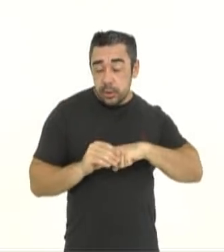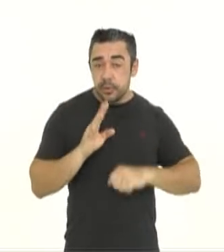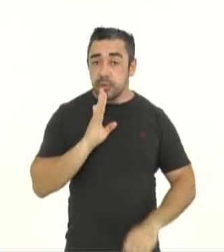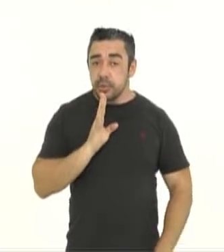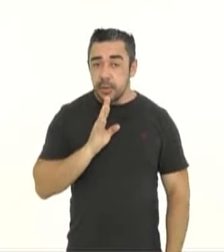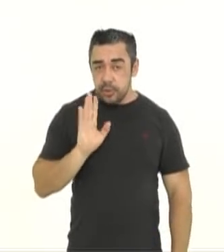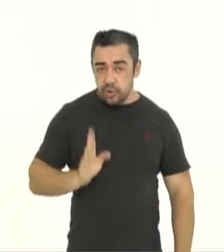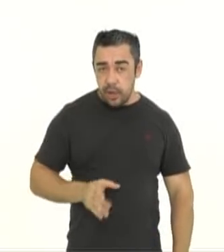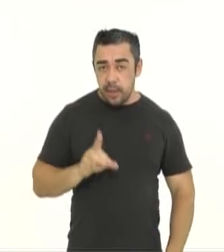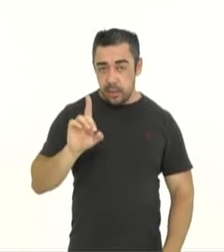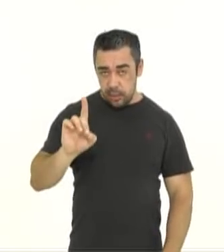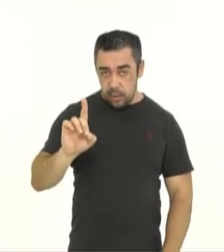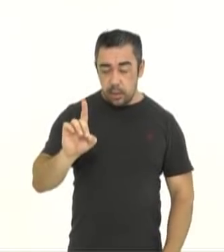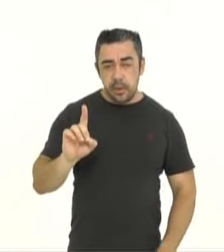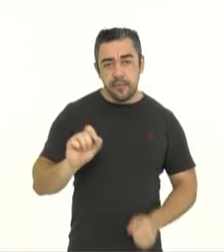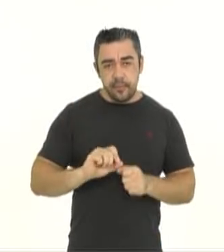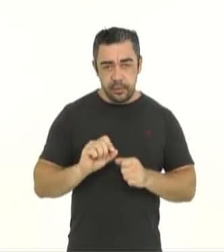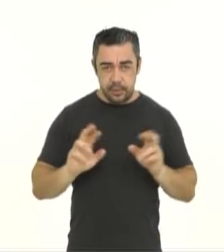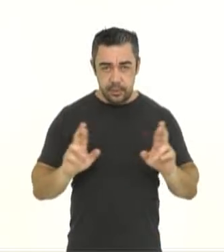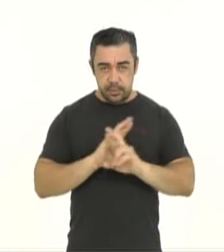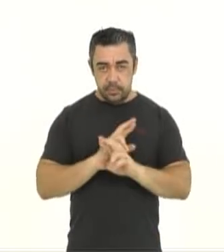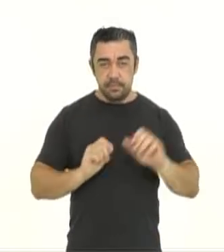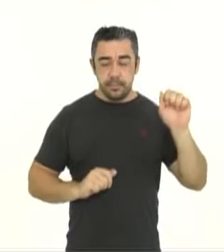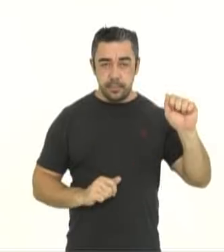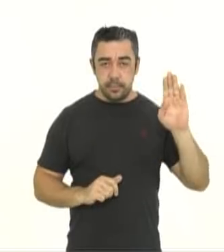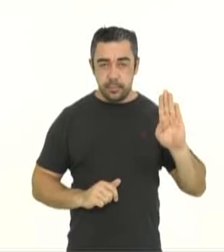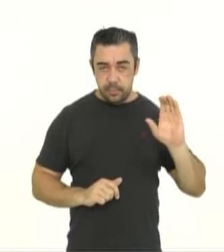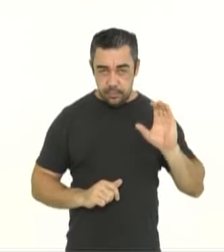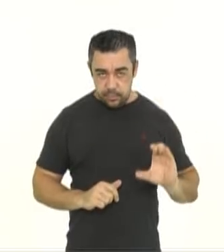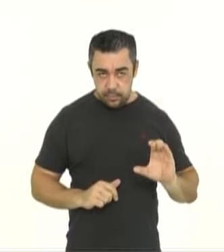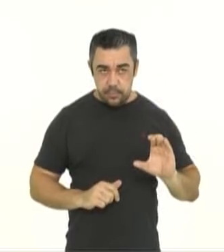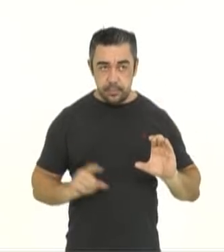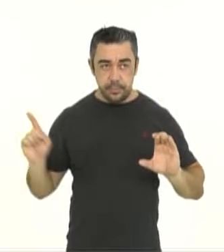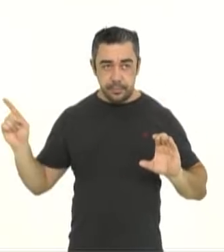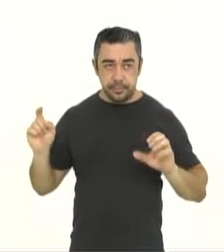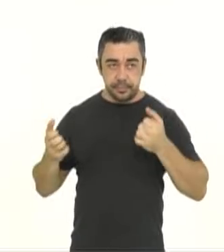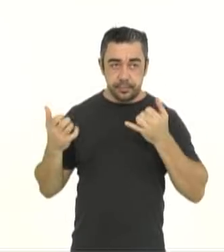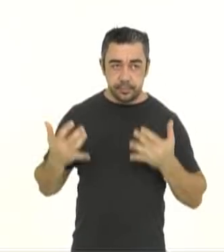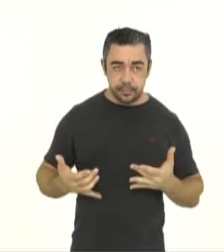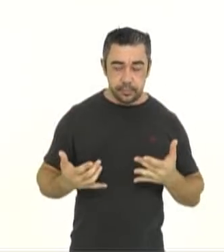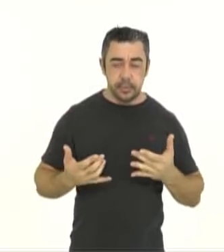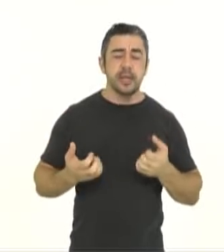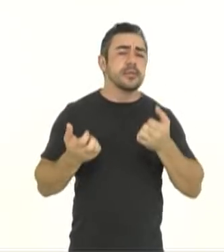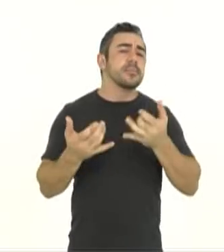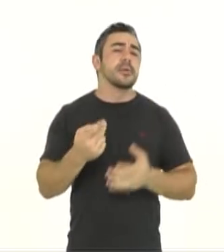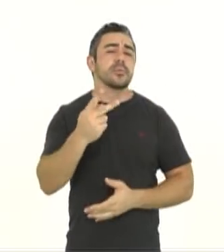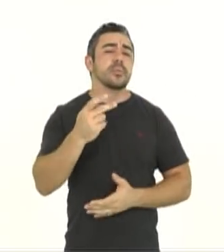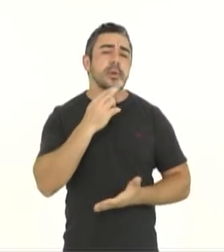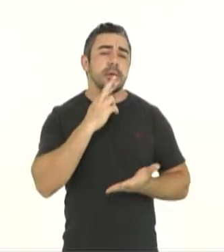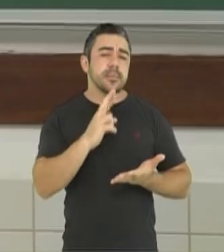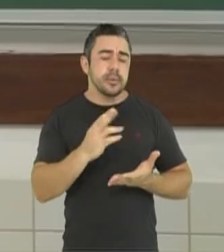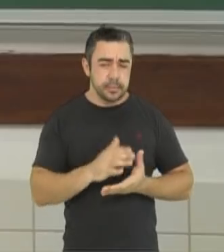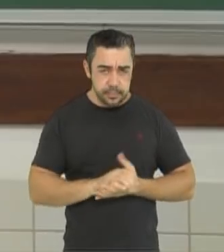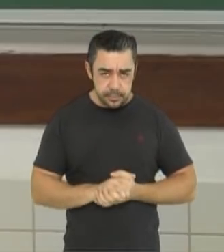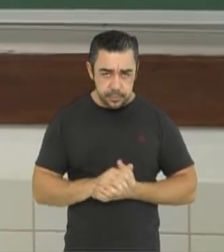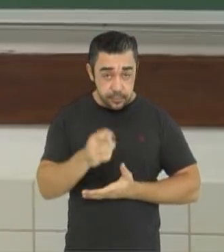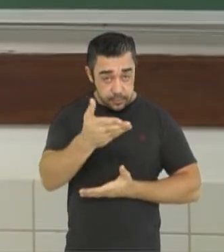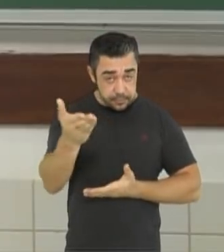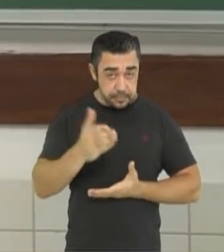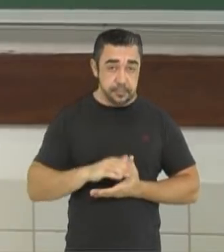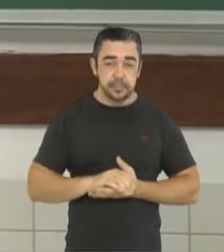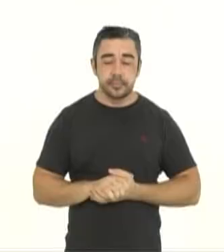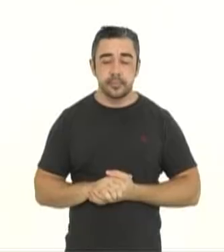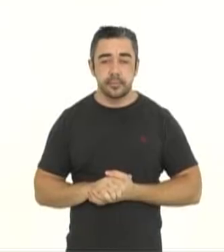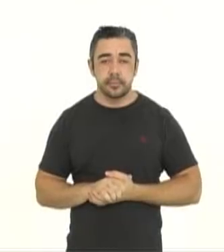densidade, relacione as substâncias A, B e C com as mencionadas na tabela e justifique a sua resposta. Agora é com